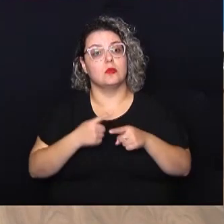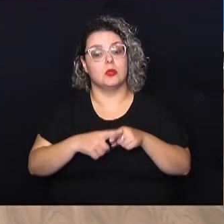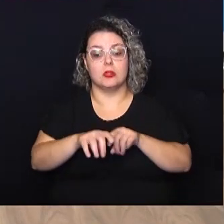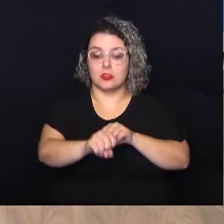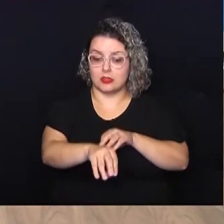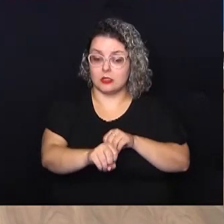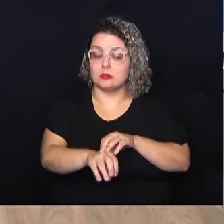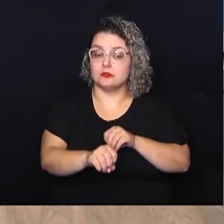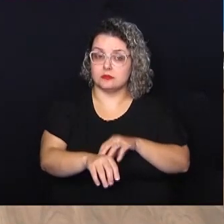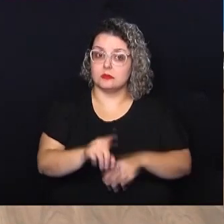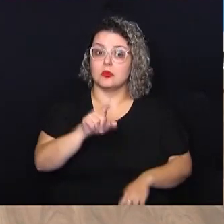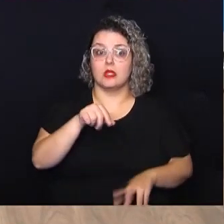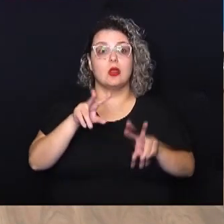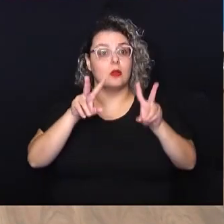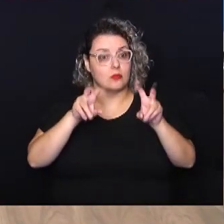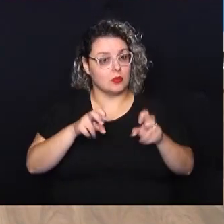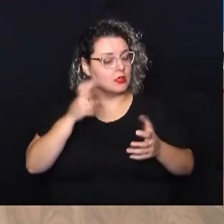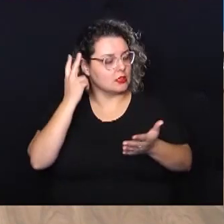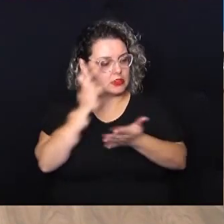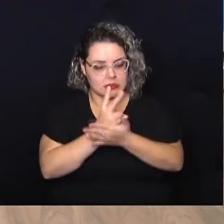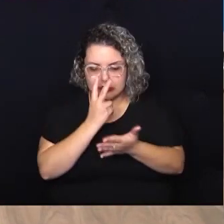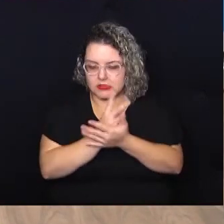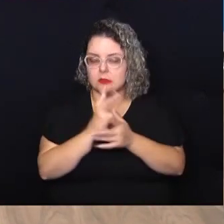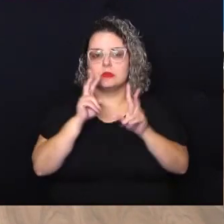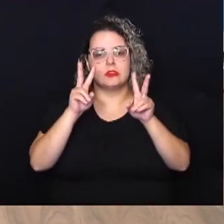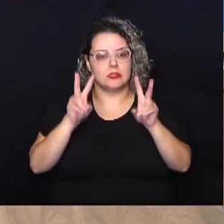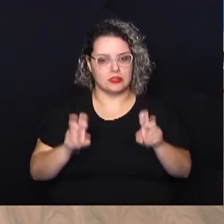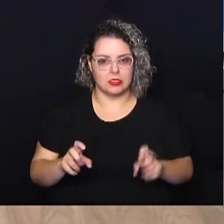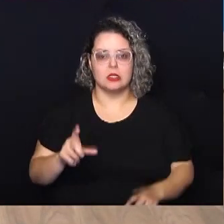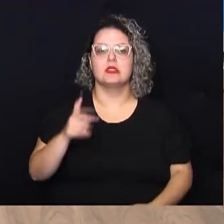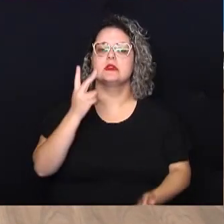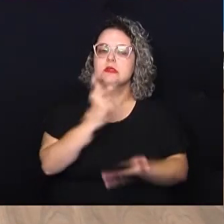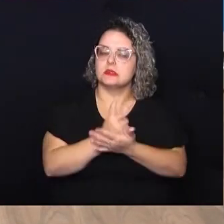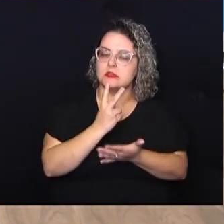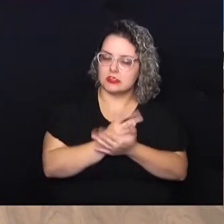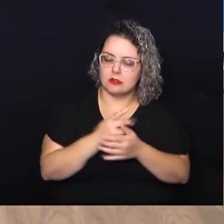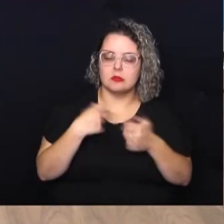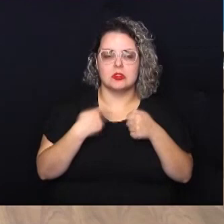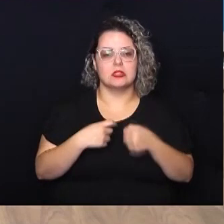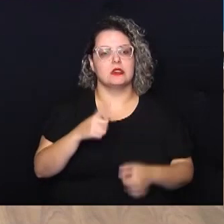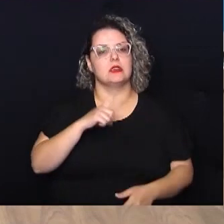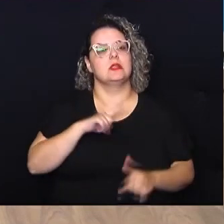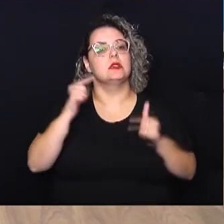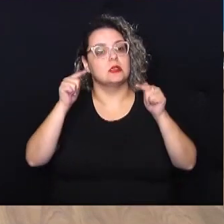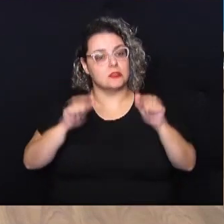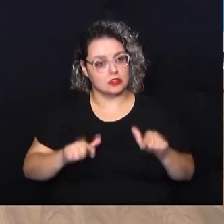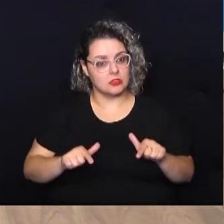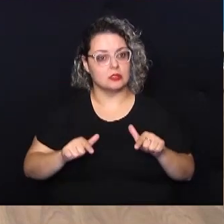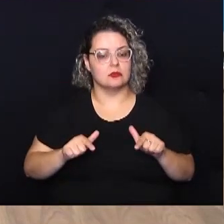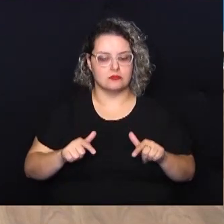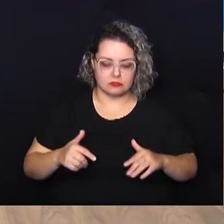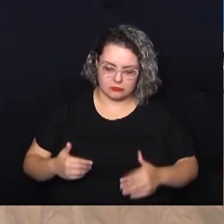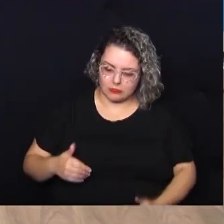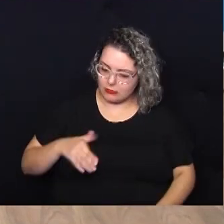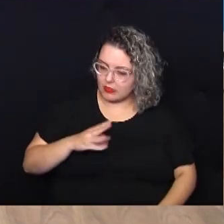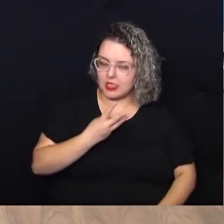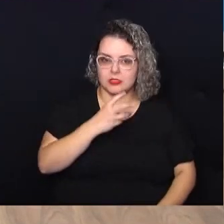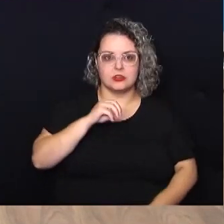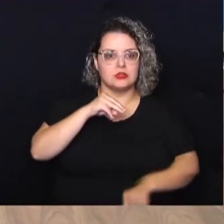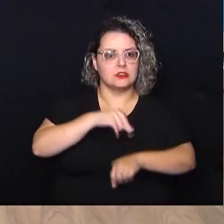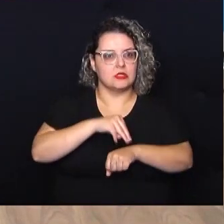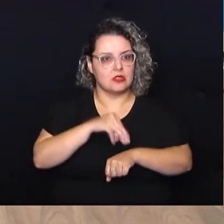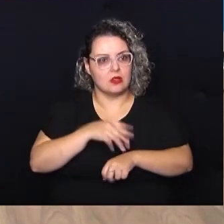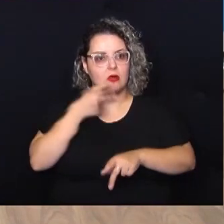educação é um assunto que sempre tem tema e que sempre precisa ter este espaço que nós demos aqui mais de 30 minutos